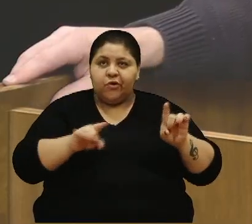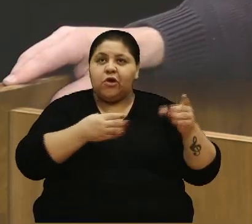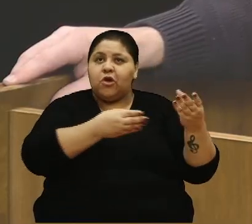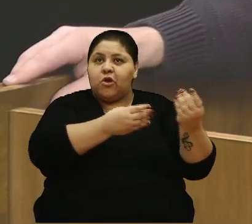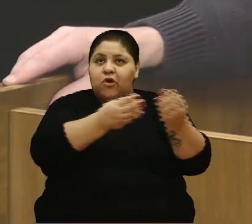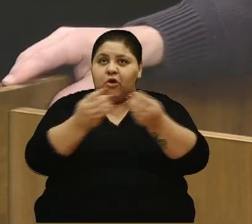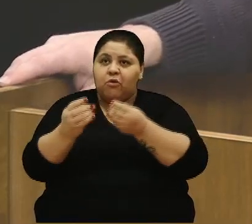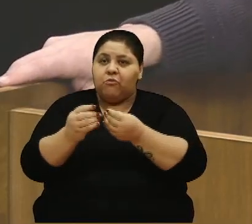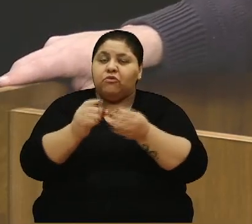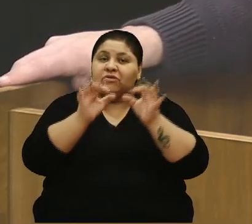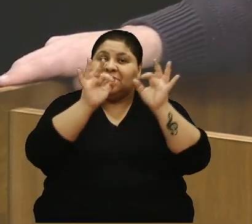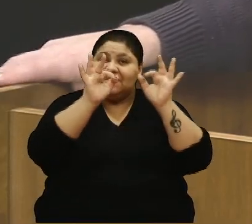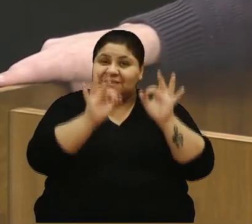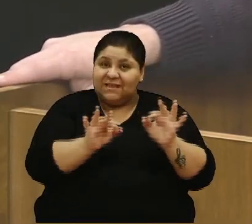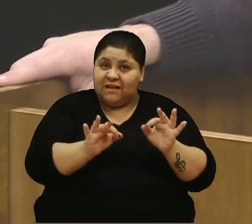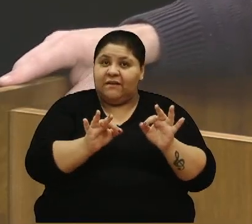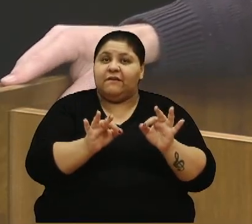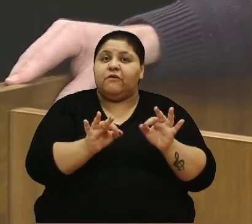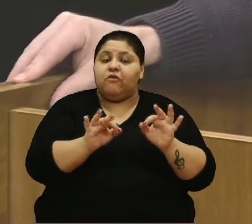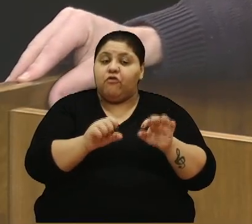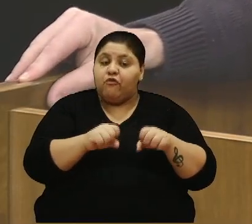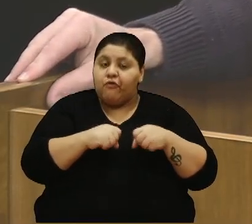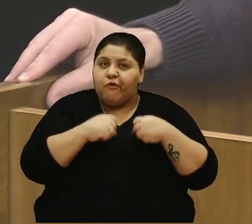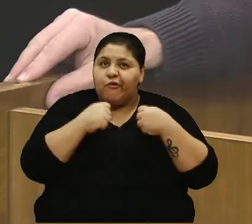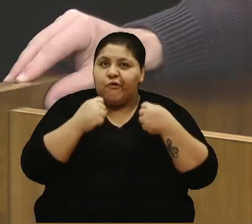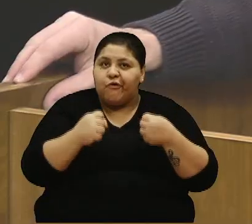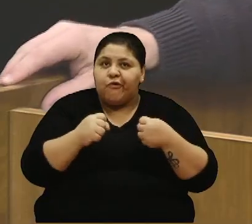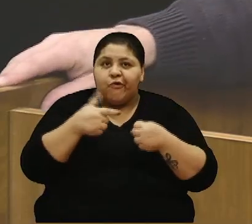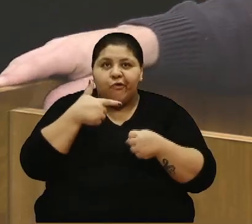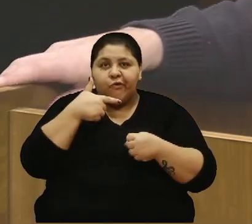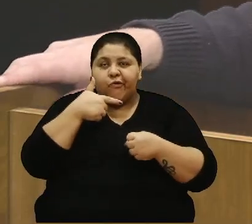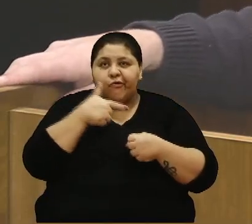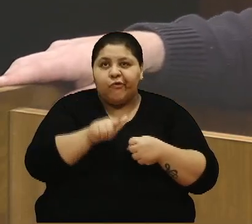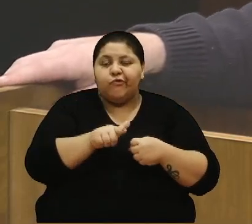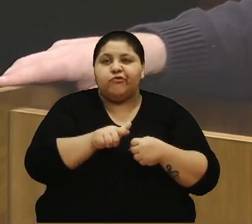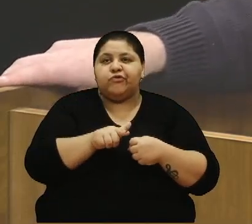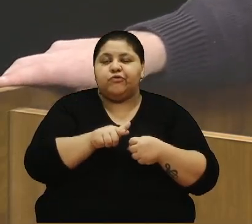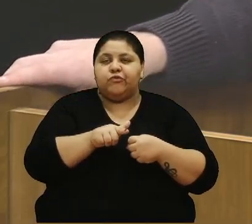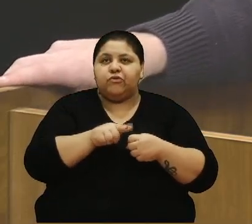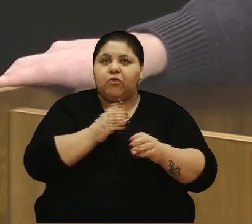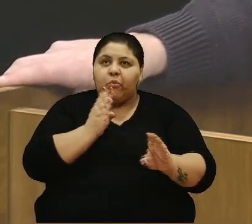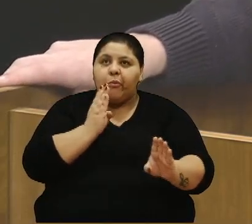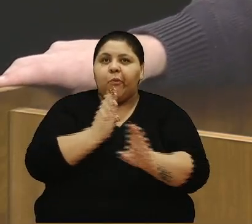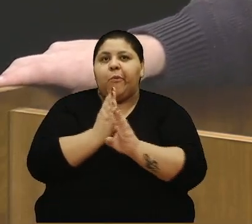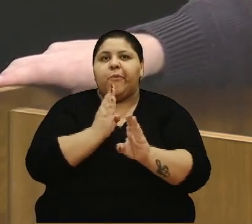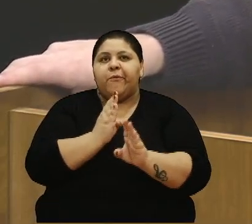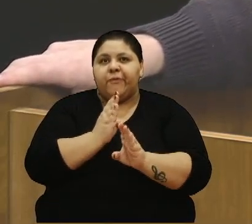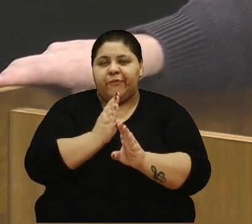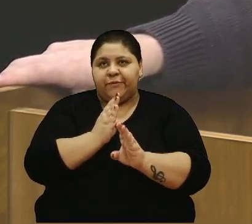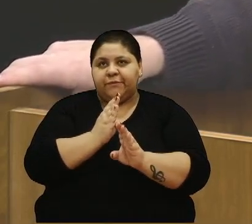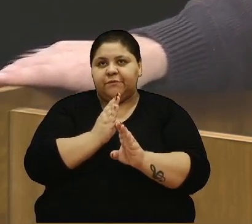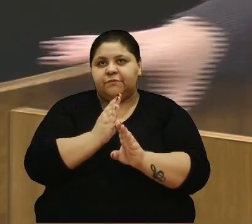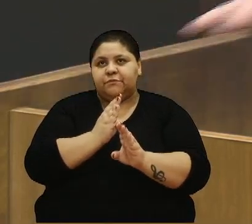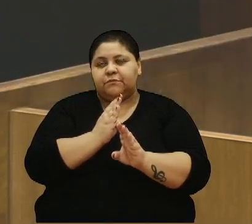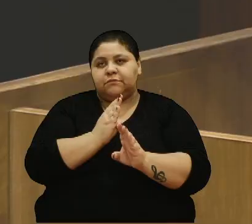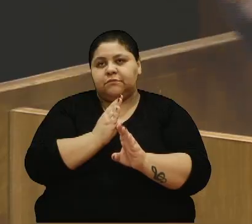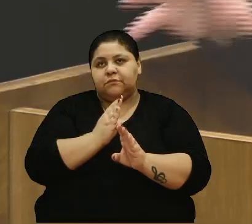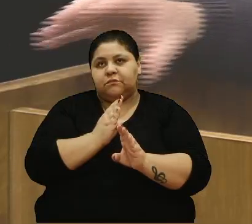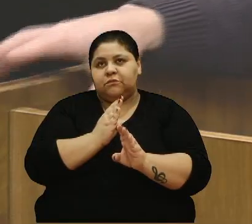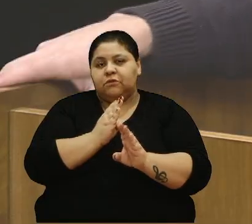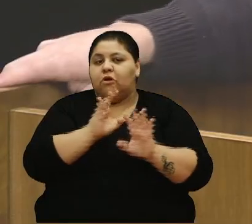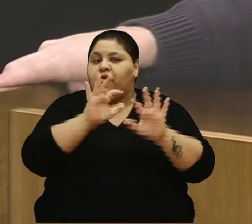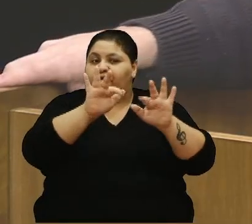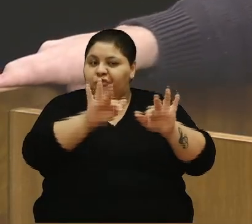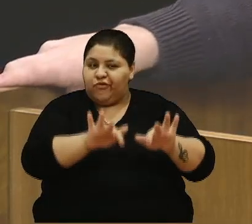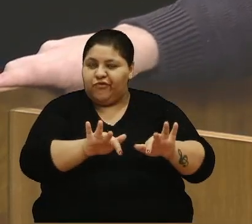deles qualificados e esforçados, a gente conseguiu correr atrás. E a gente, no final